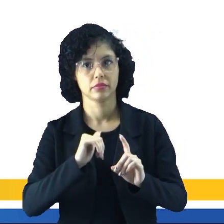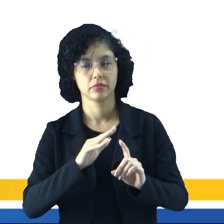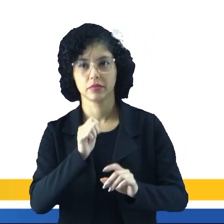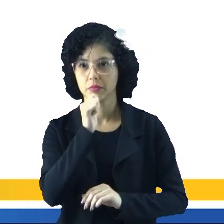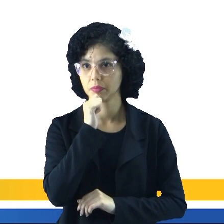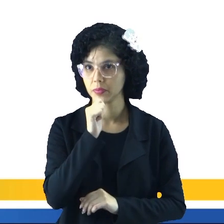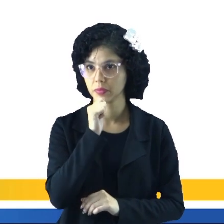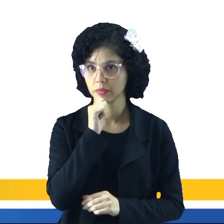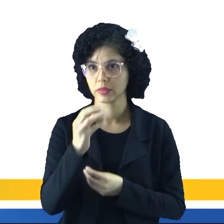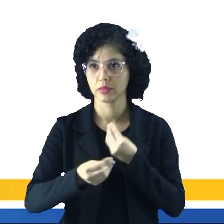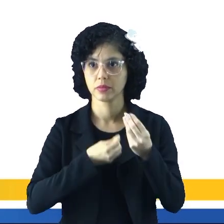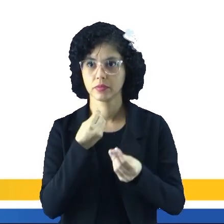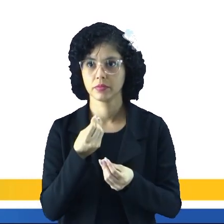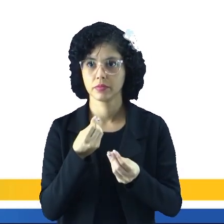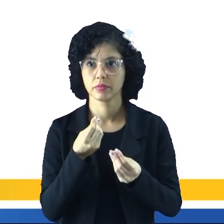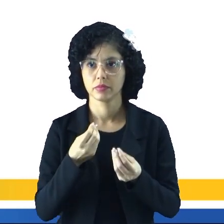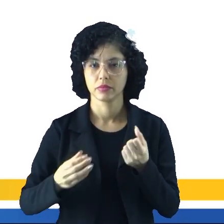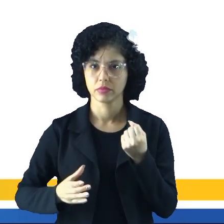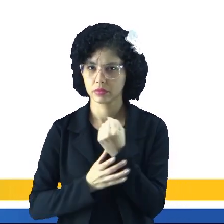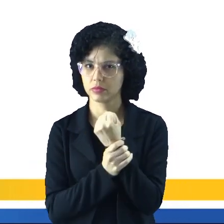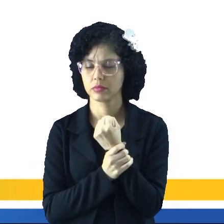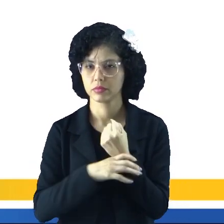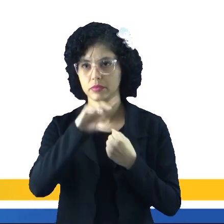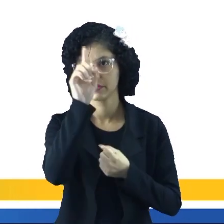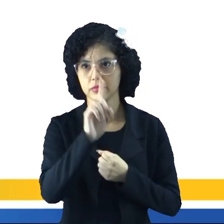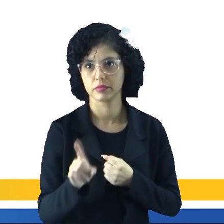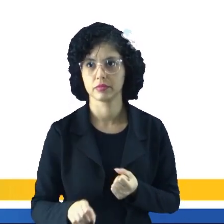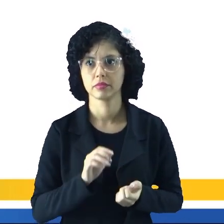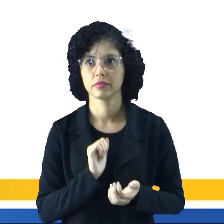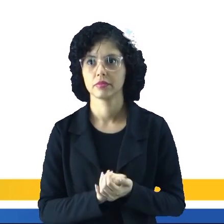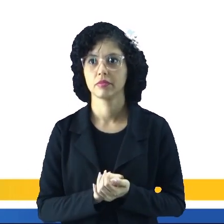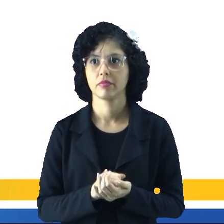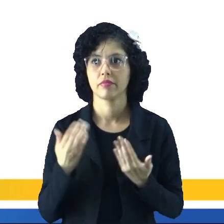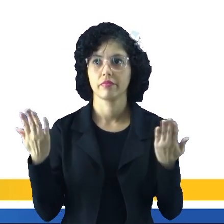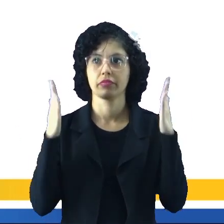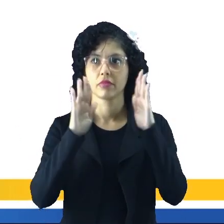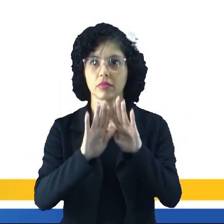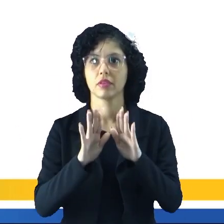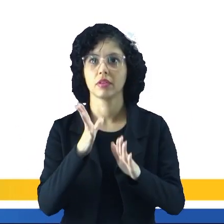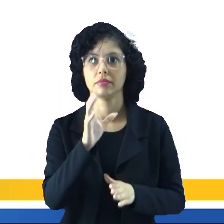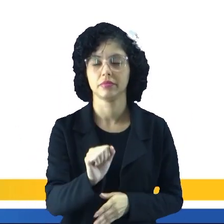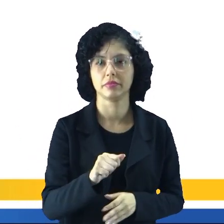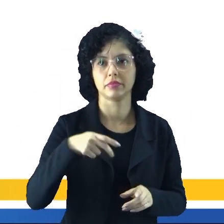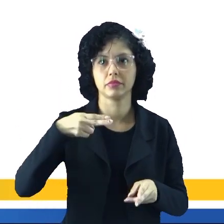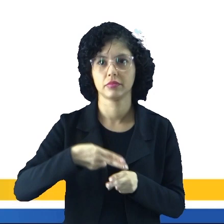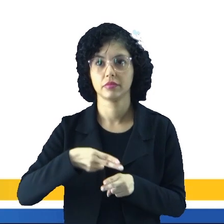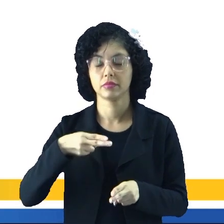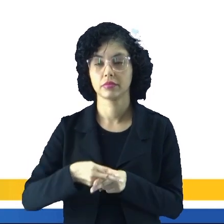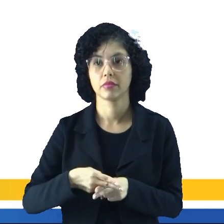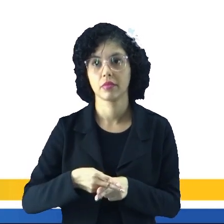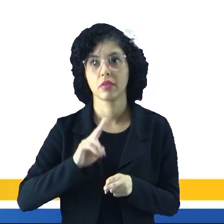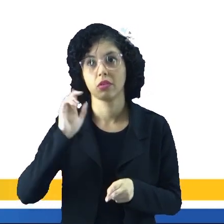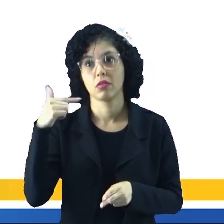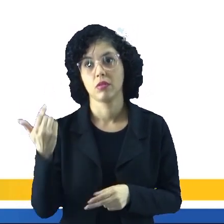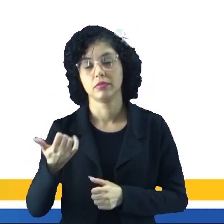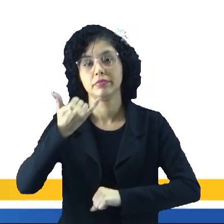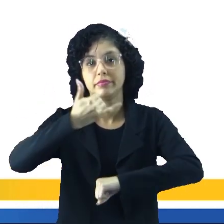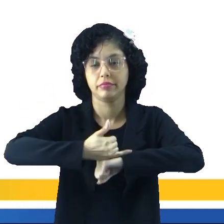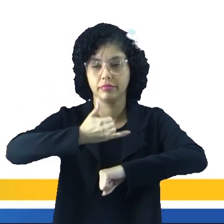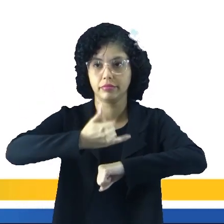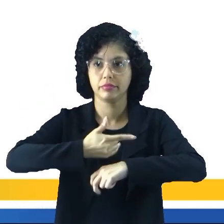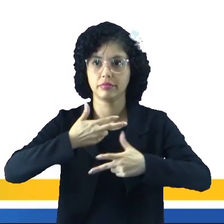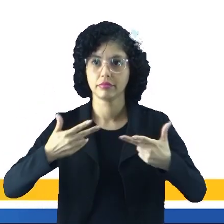mitos em relação a como se proteger de raios, cobrir espelhos e não pegar em facas, garfos e outros